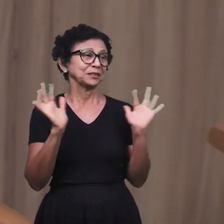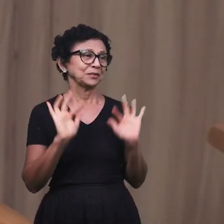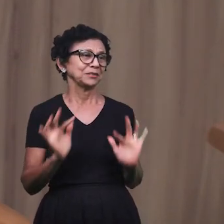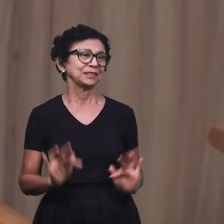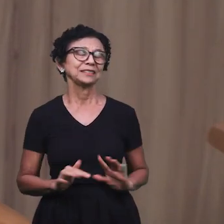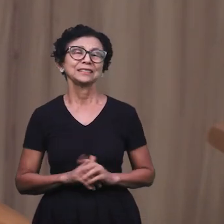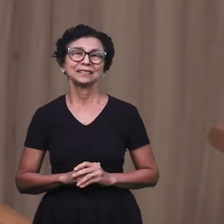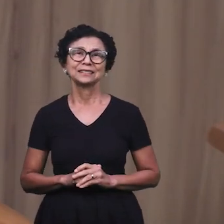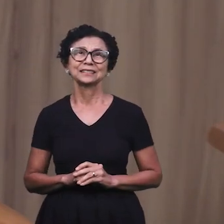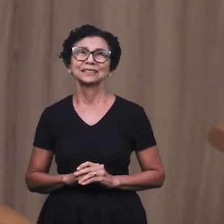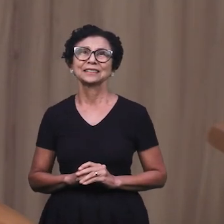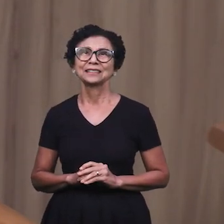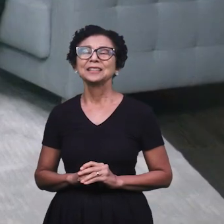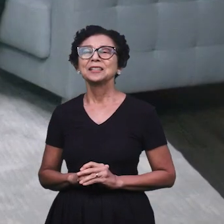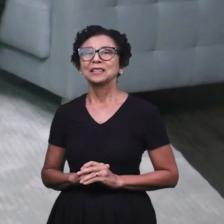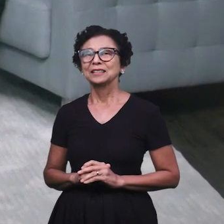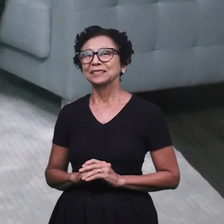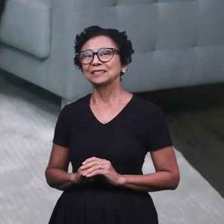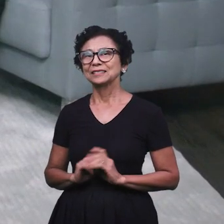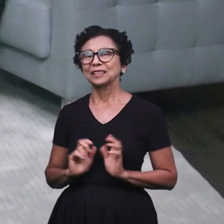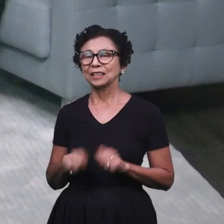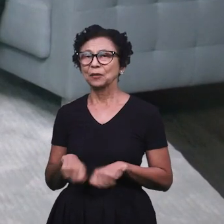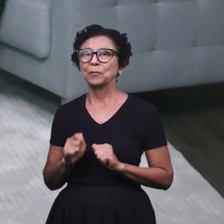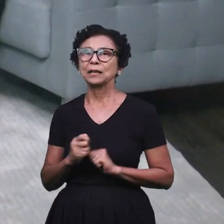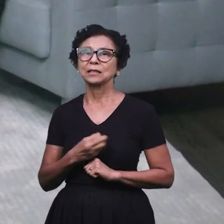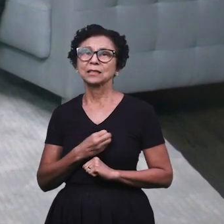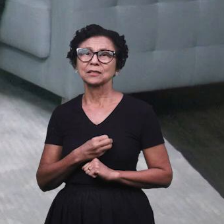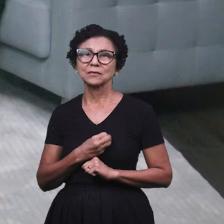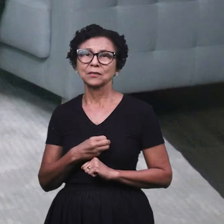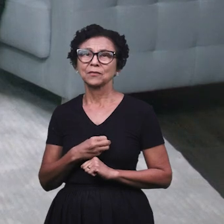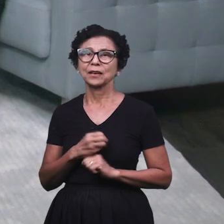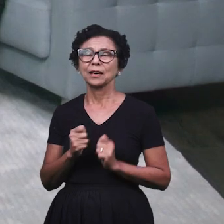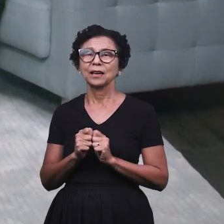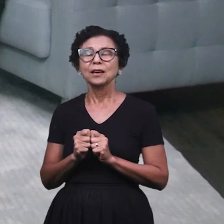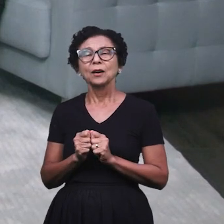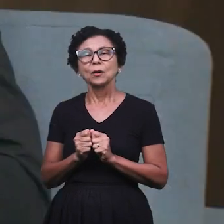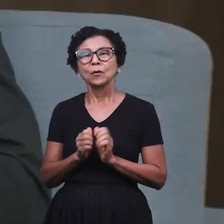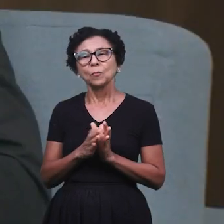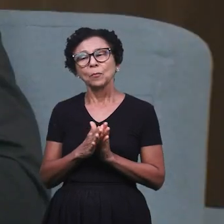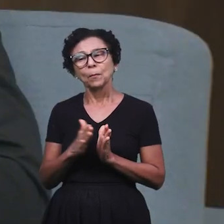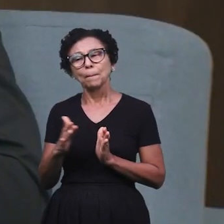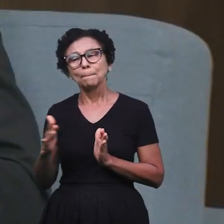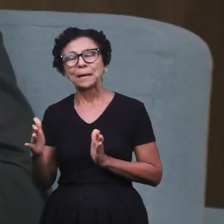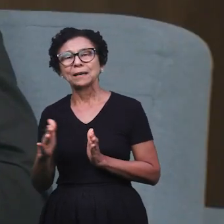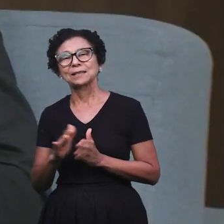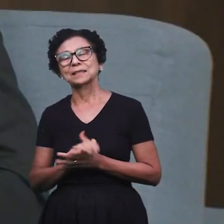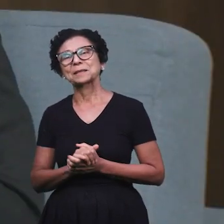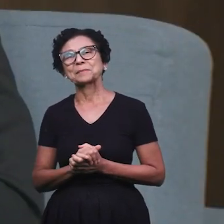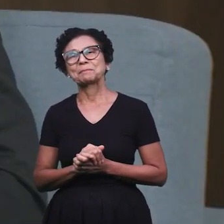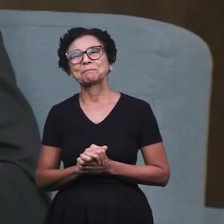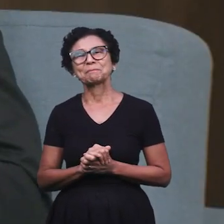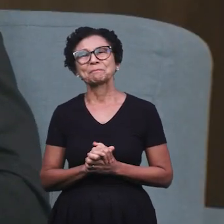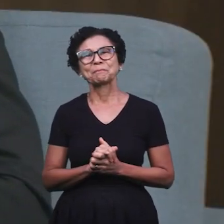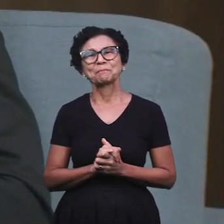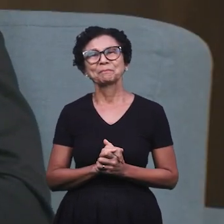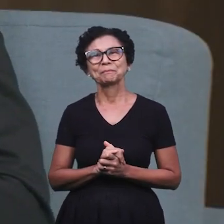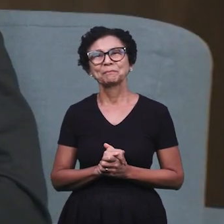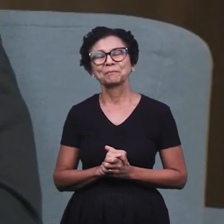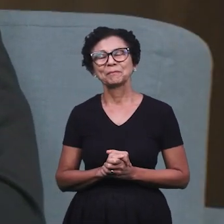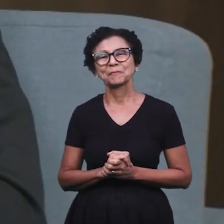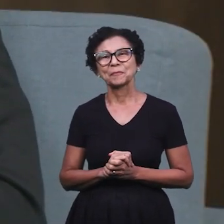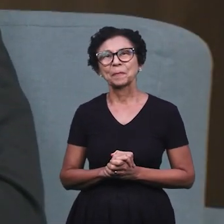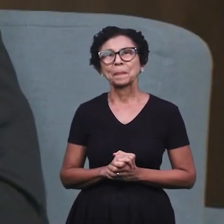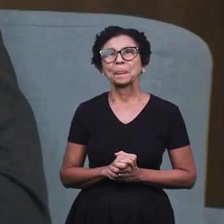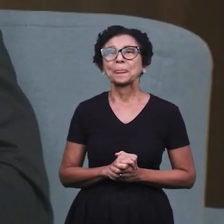vida deles até aumenta. Que bênção! Isso mostra a importância dos netos, das pessoas mais